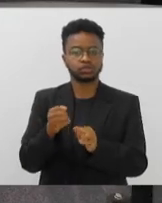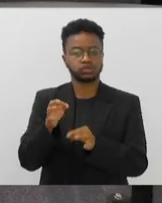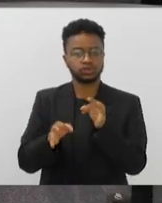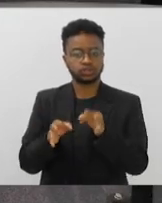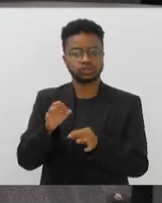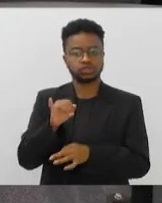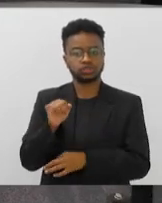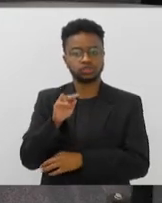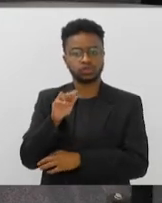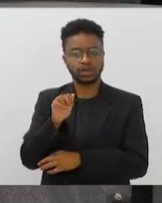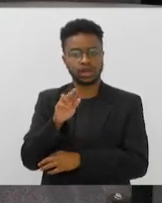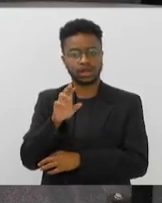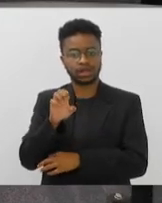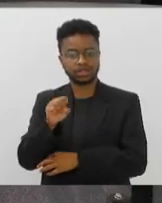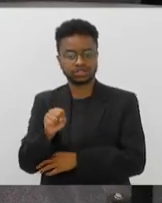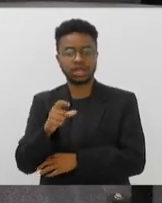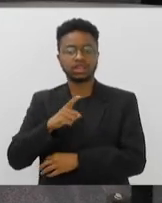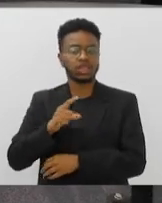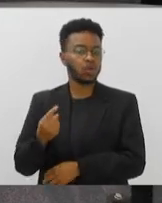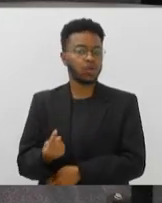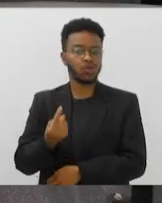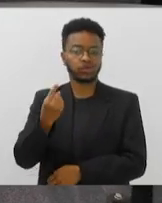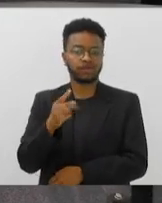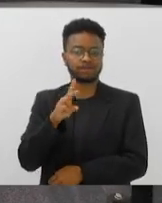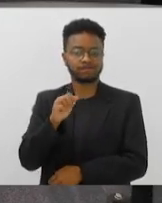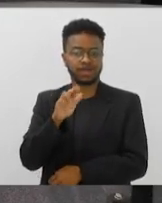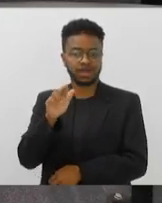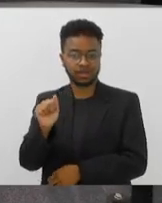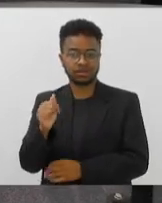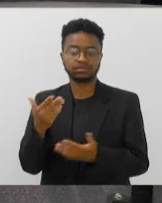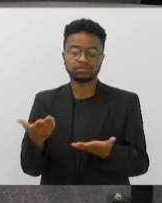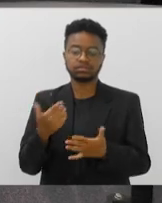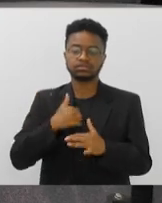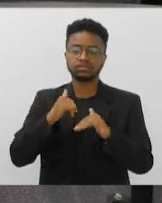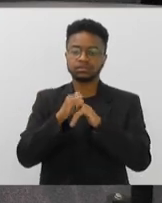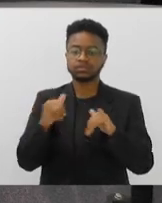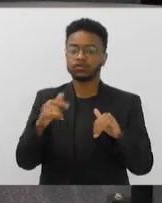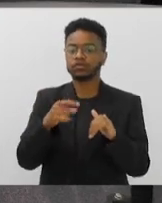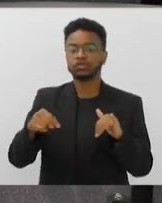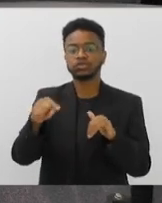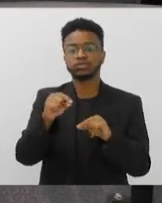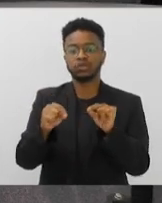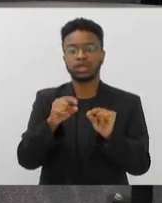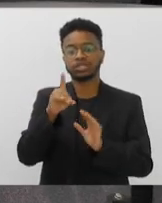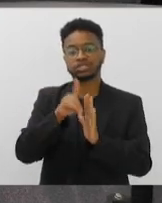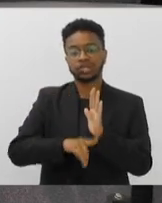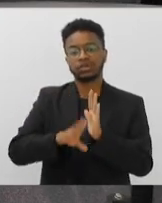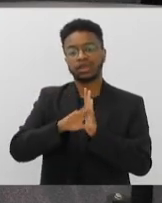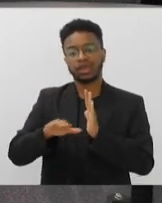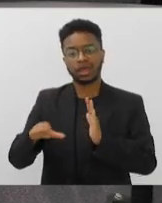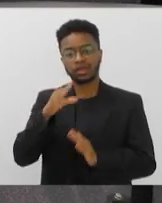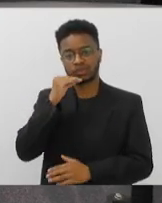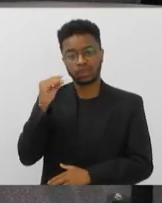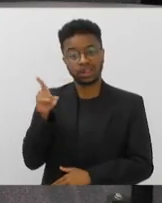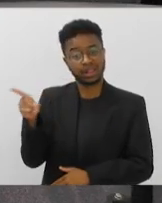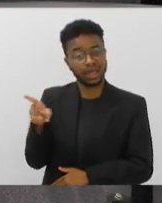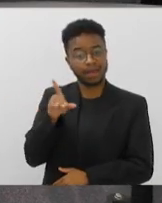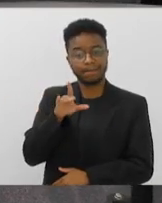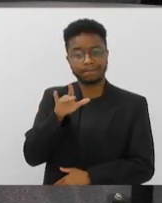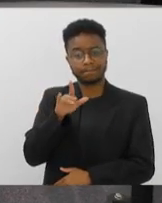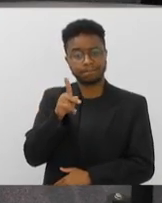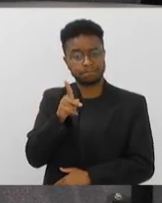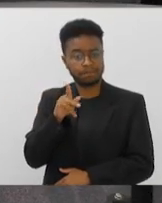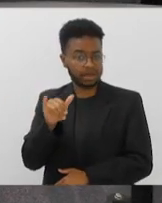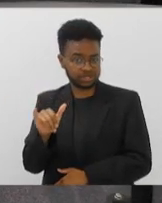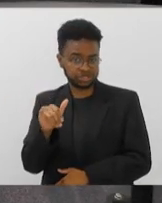nós temos vara única então eu tô dizendo para vocês que a que o direito da Criança e do Adolescente em Parati Acho que qualquer